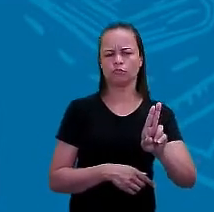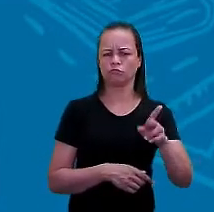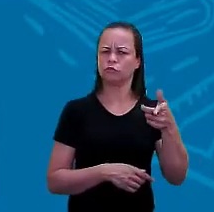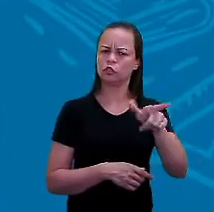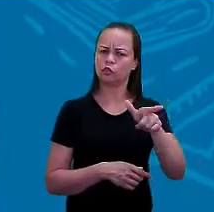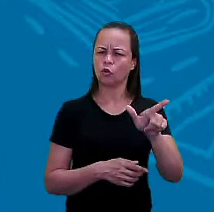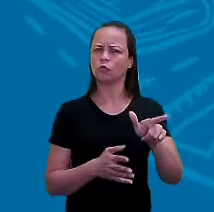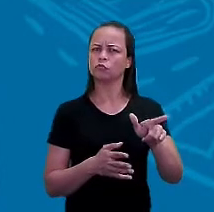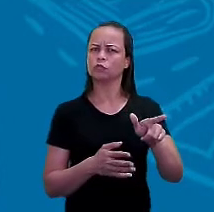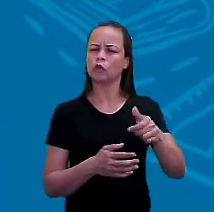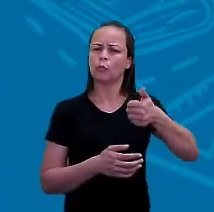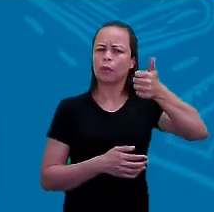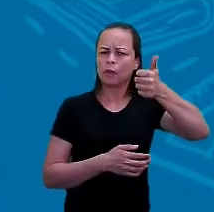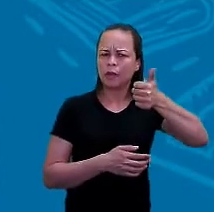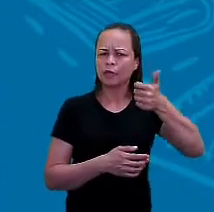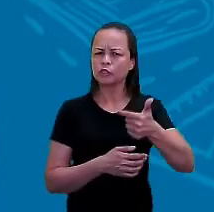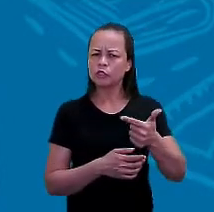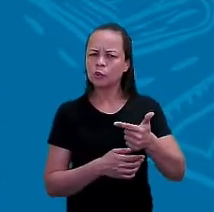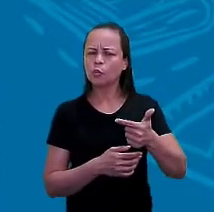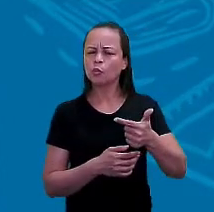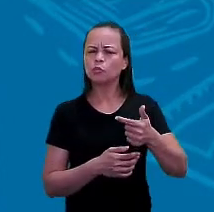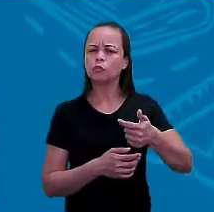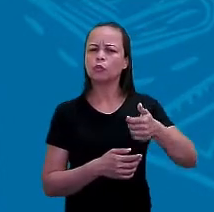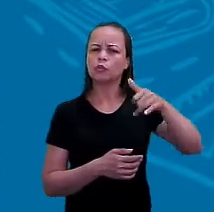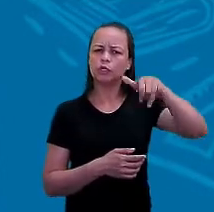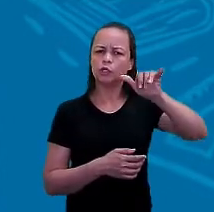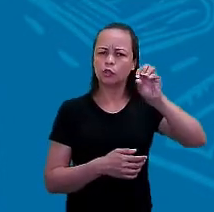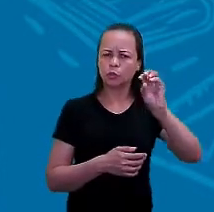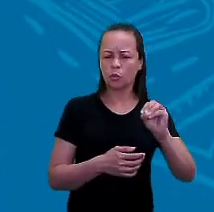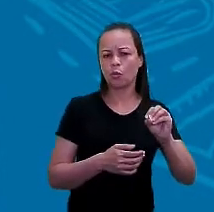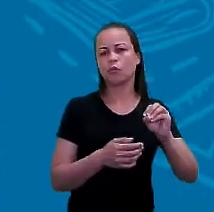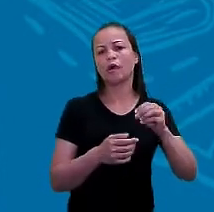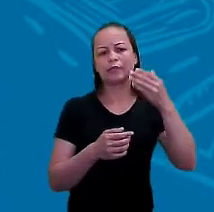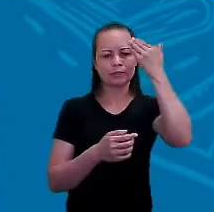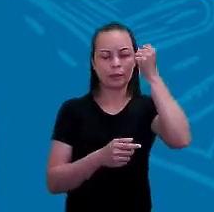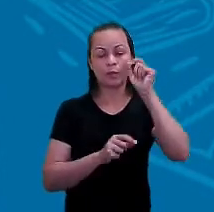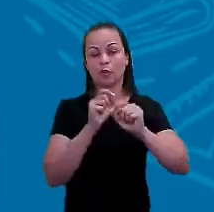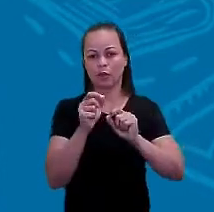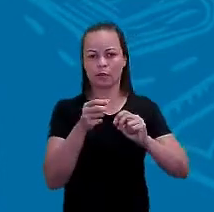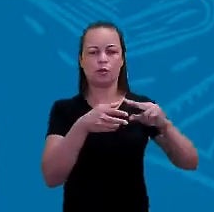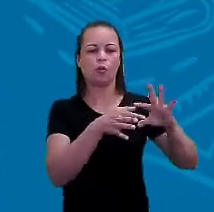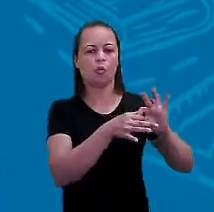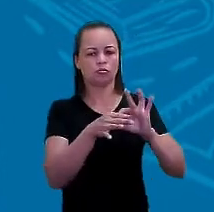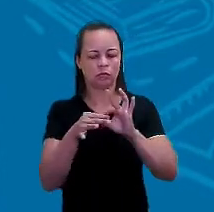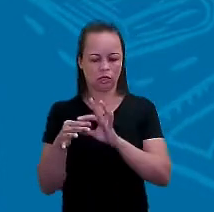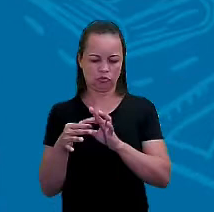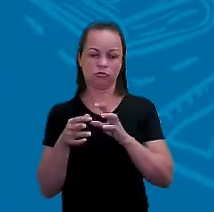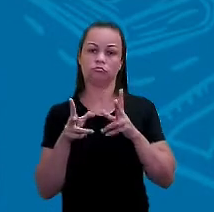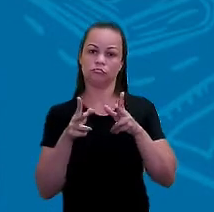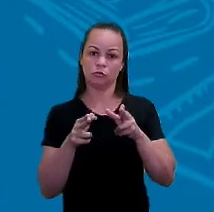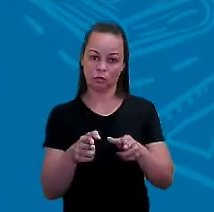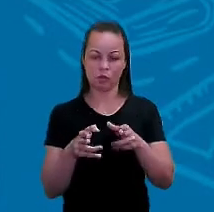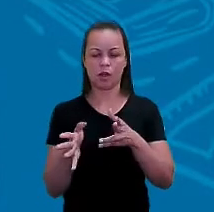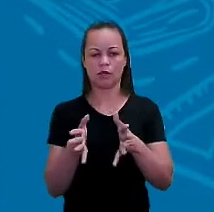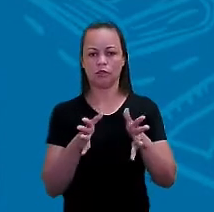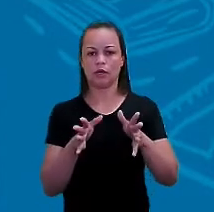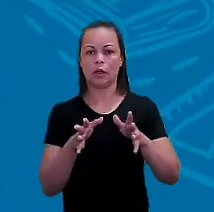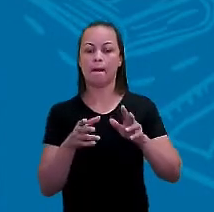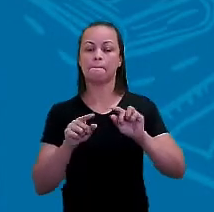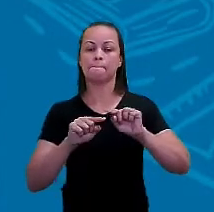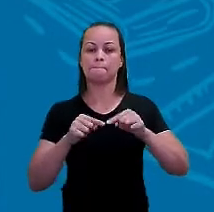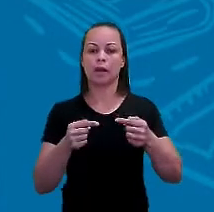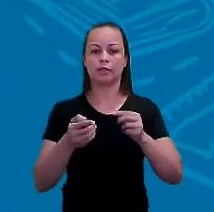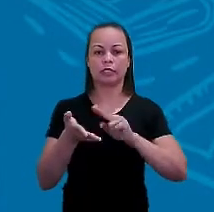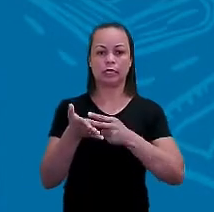you no primeiro, you no segundo, como é que eu vou saber? Pelo contexto, tá? São iguais, sim, a tradução difere.